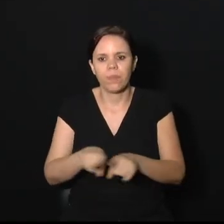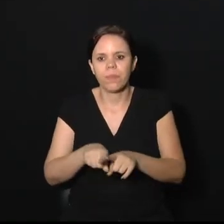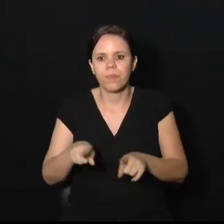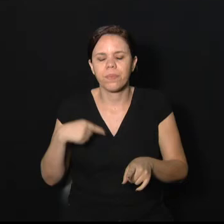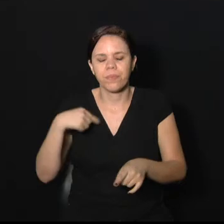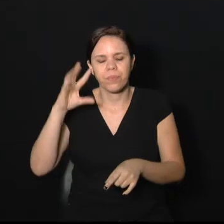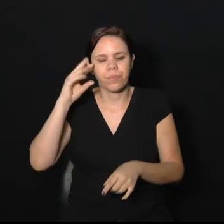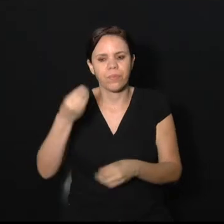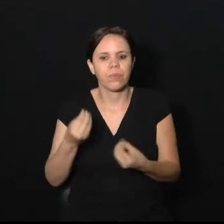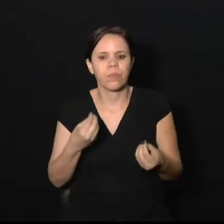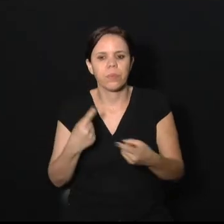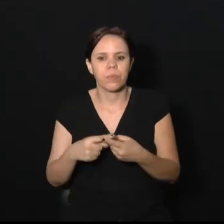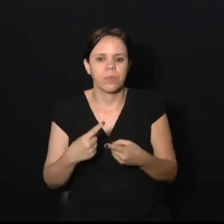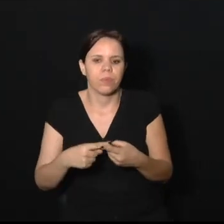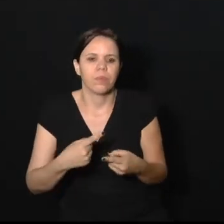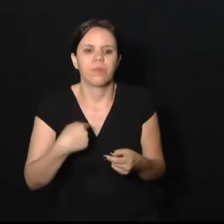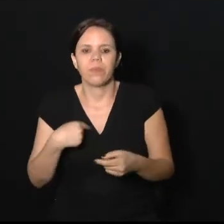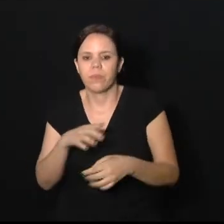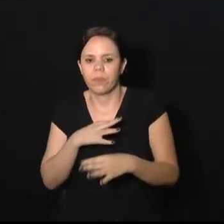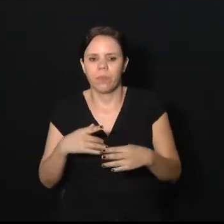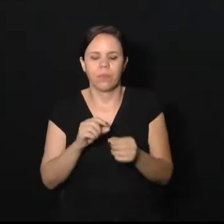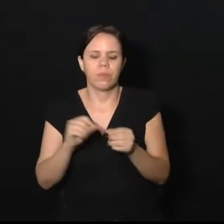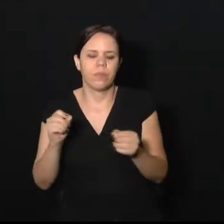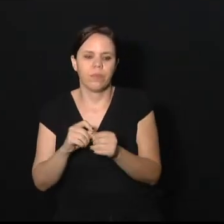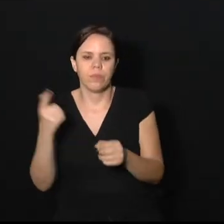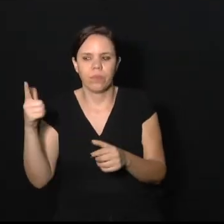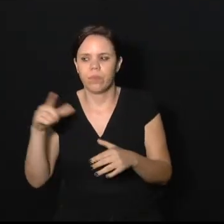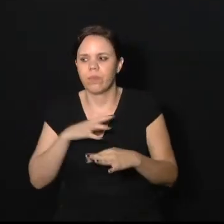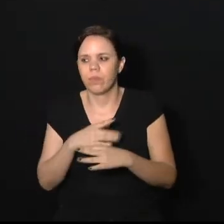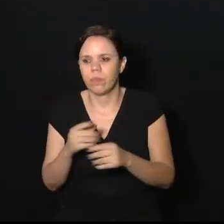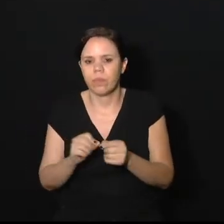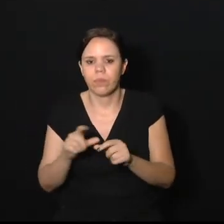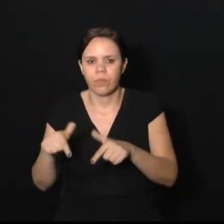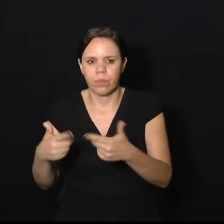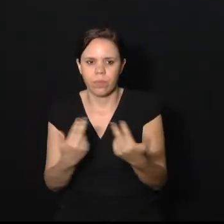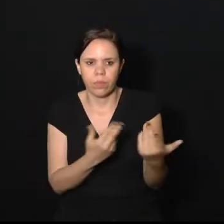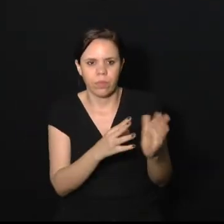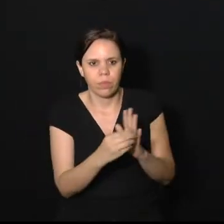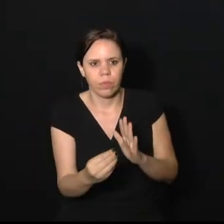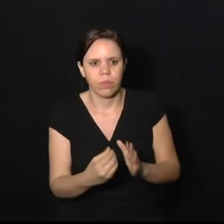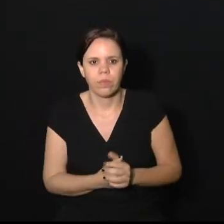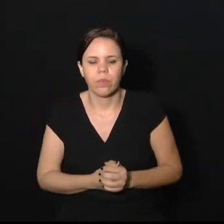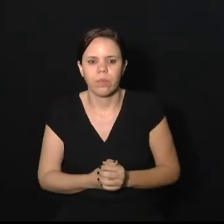entender o que a minha cidade está fazendo, o que outras cidades estão fazendo, e também atuar em cima disso.